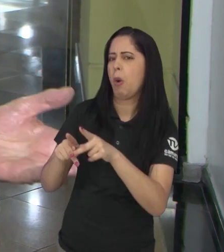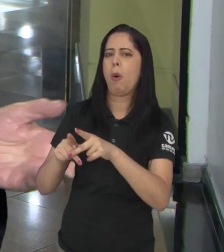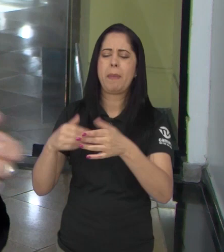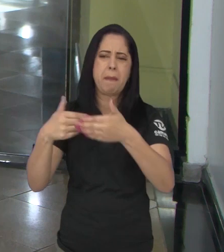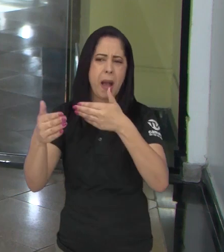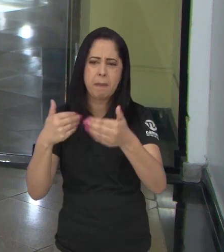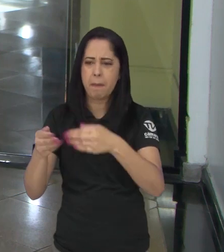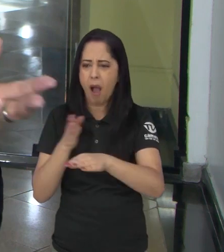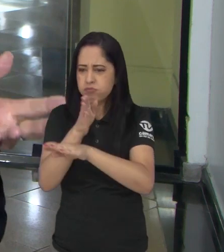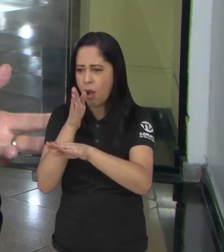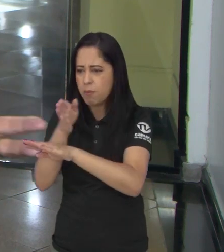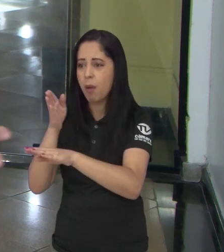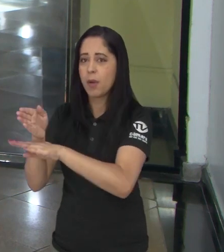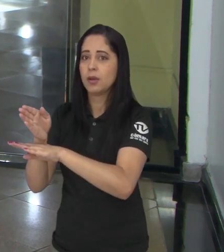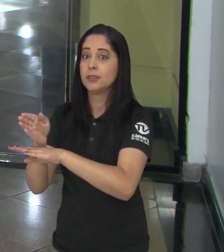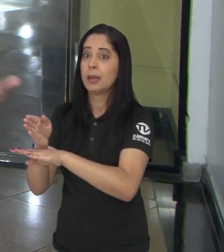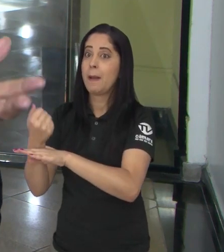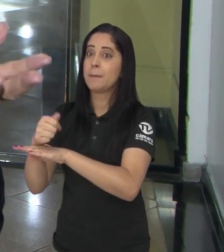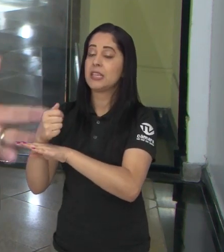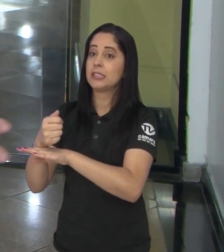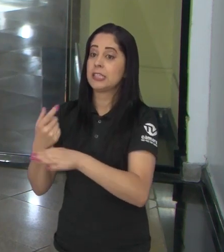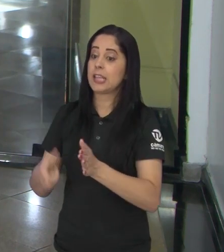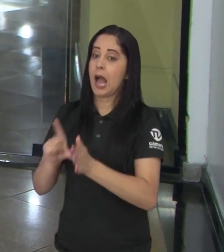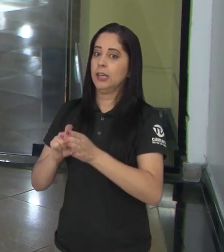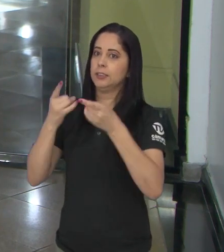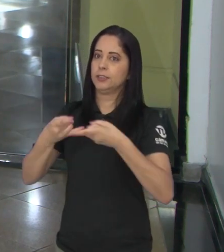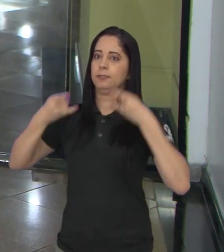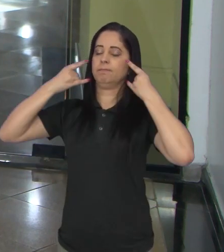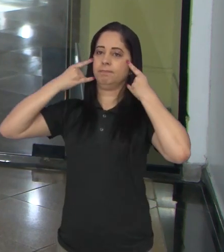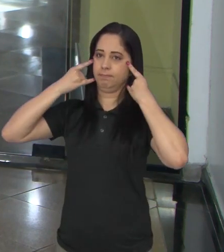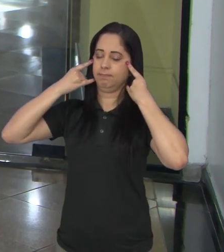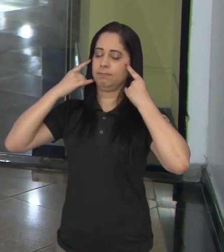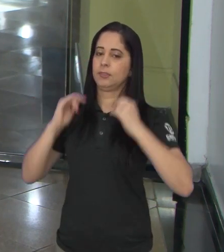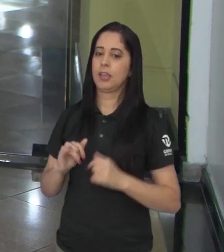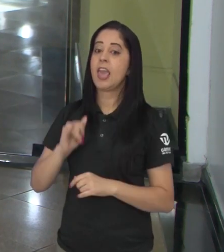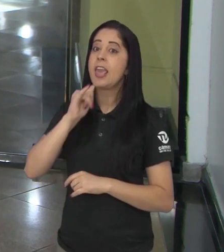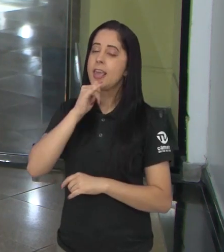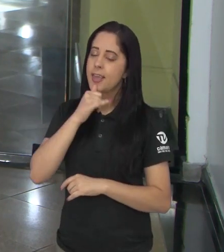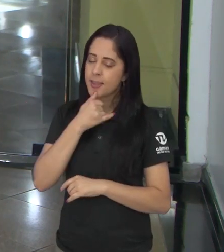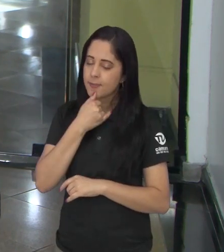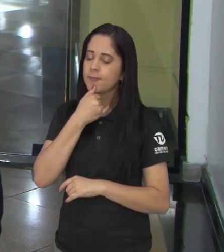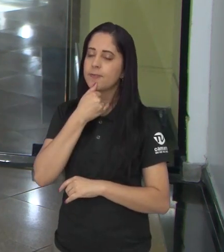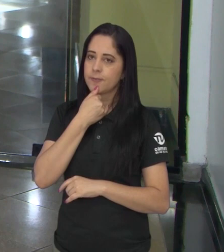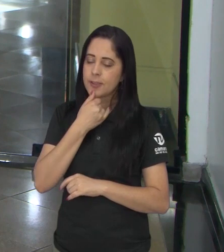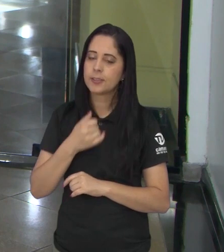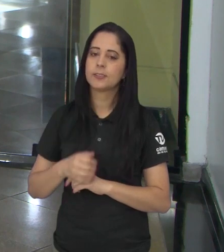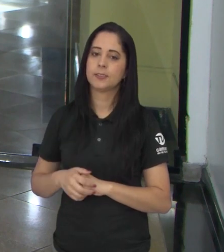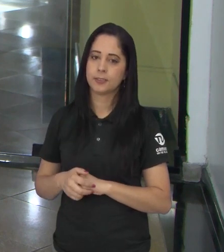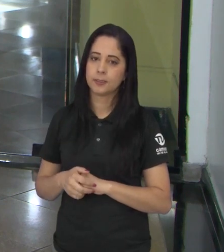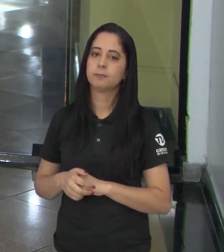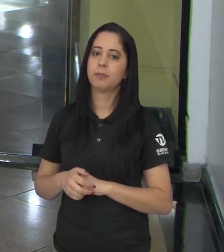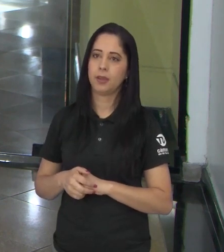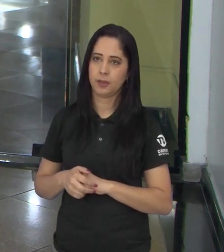em shoppings, em qualquer aglomeração, nós temos que estar usando a máscara. Infelizmente, voltou